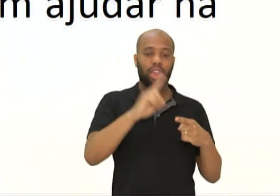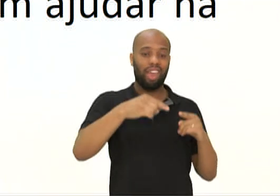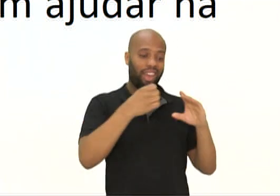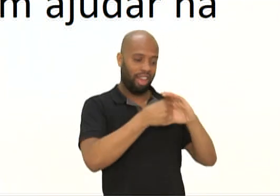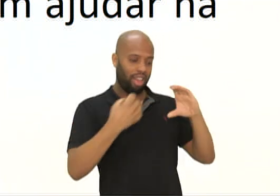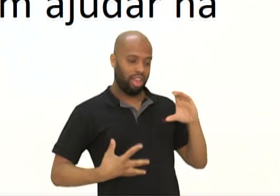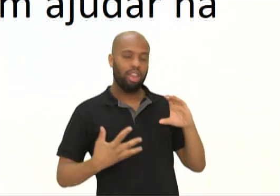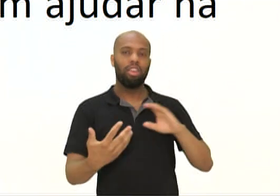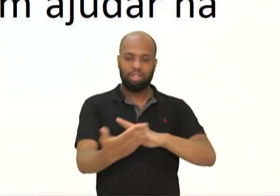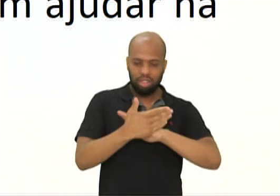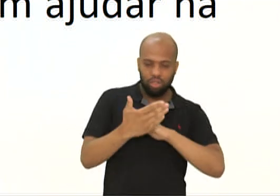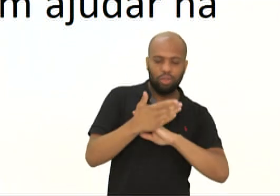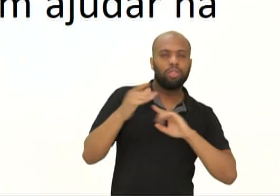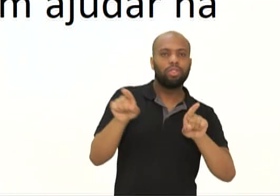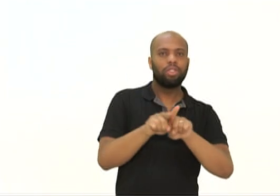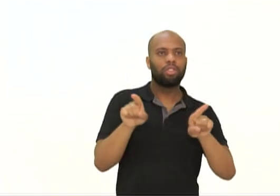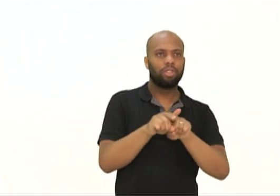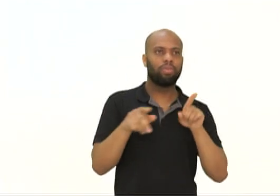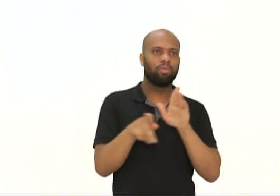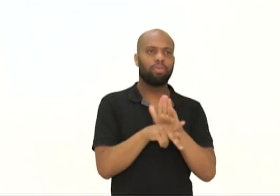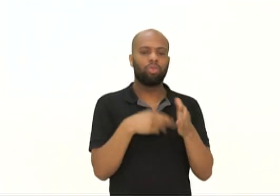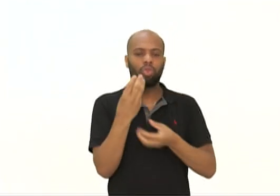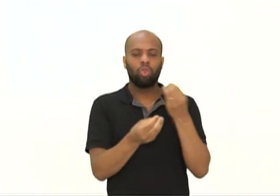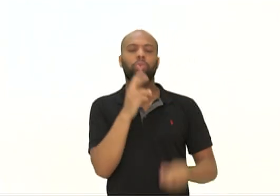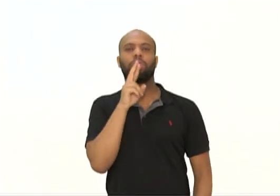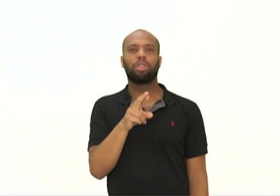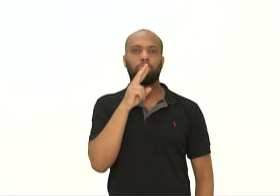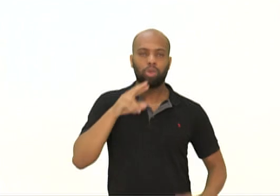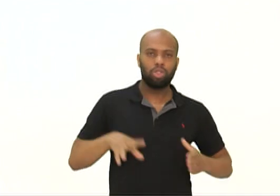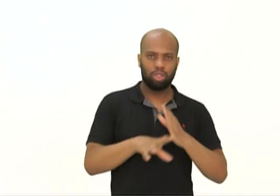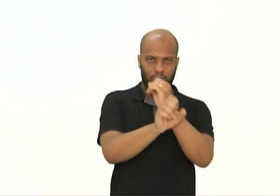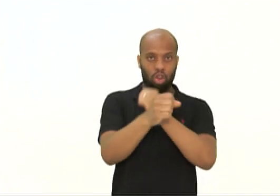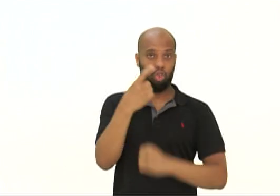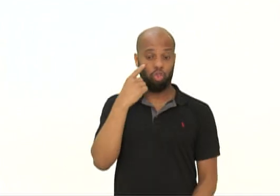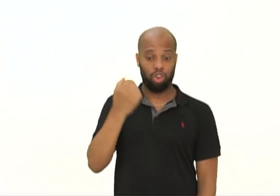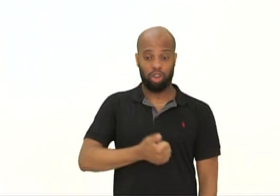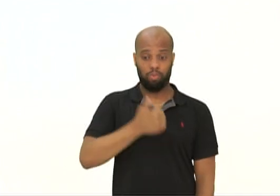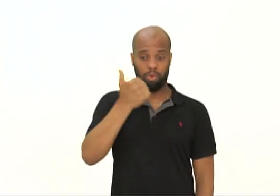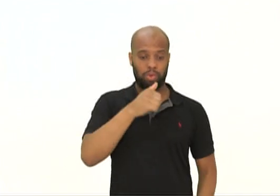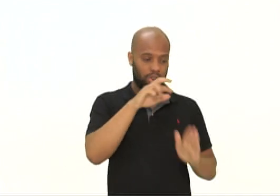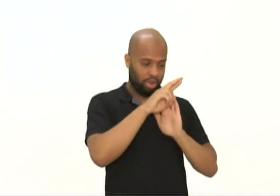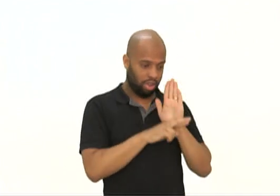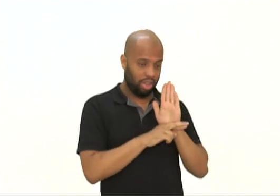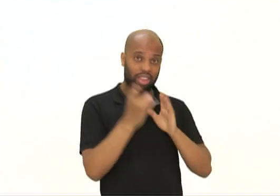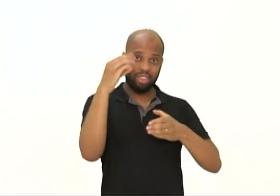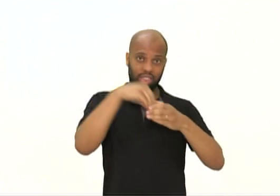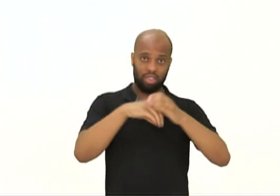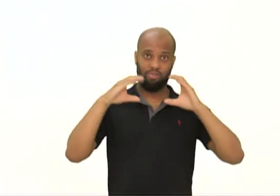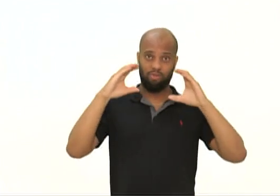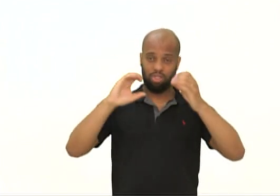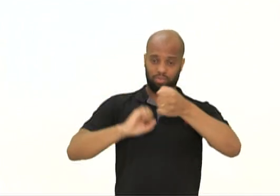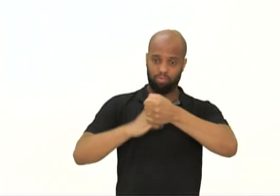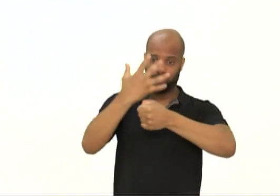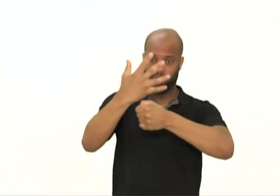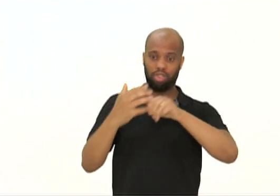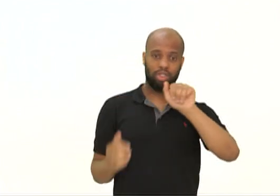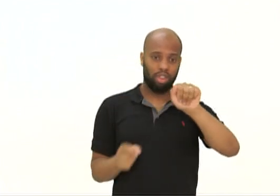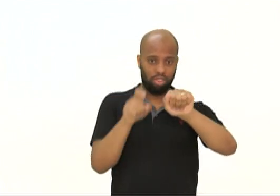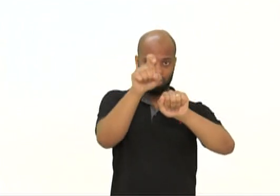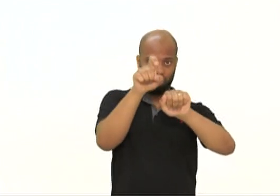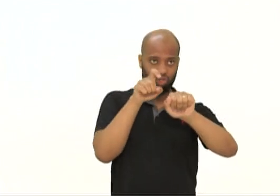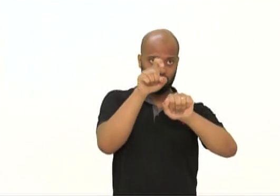que nos ajudam bastante na realização dos cálculos. Olha só a primeira propriedade. Numa função exponencial a elevado a